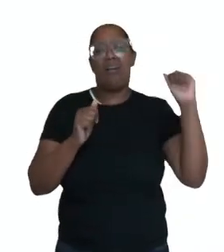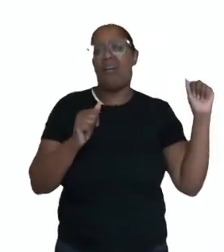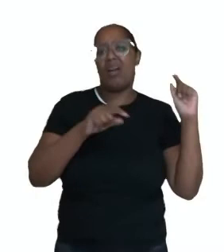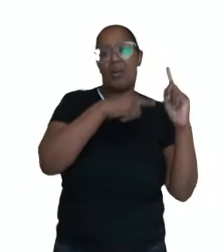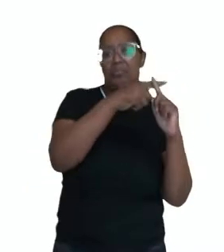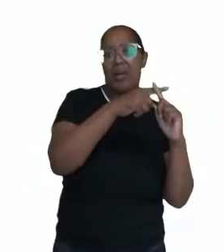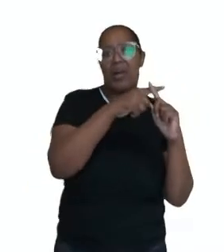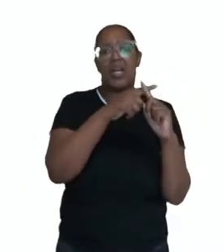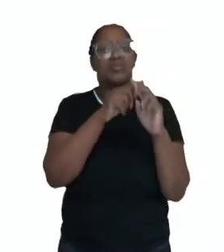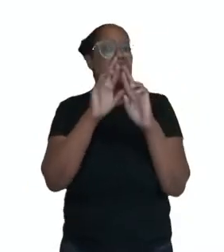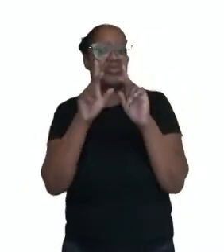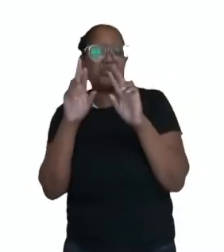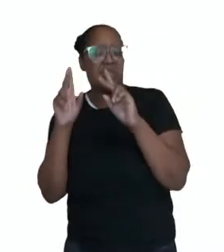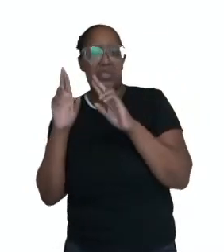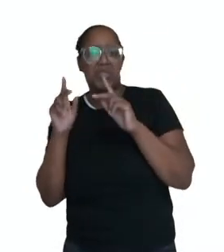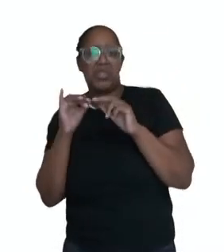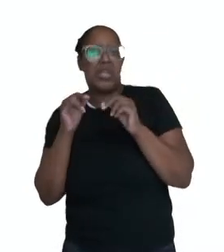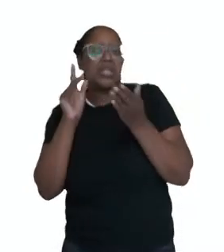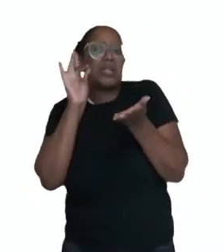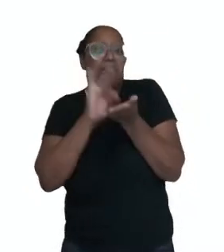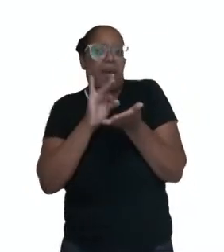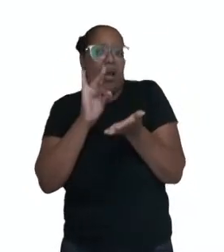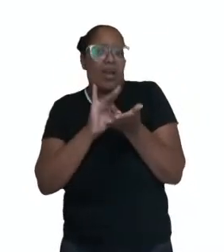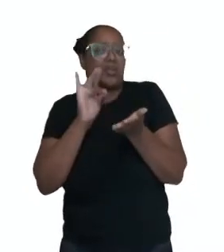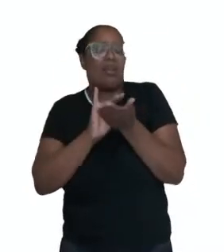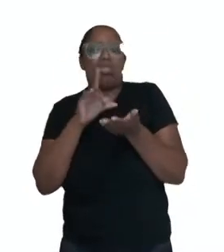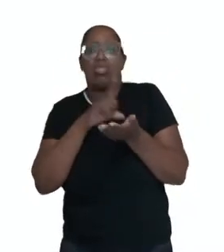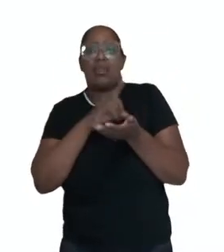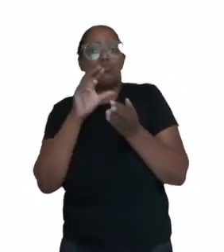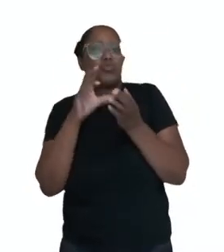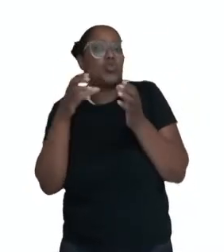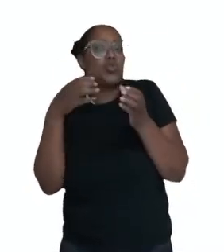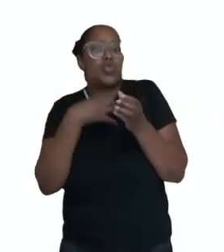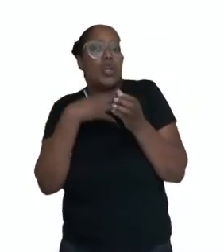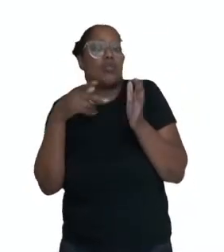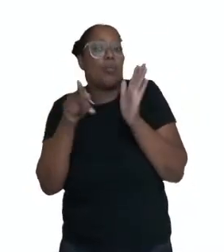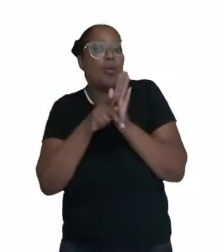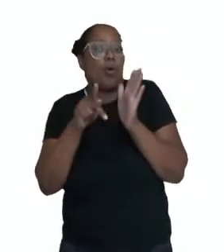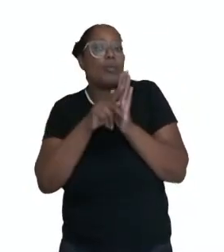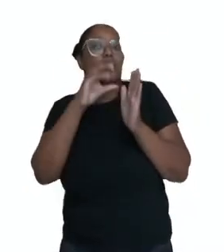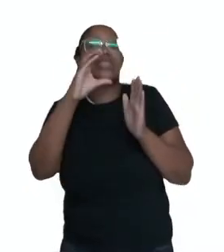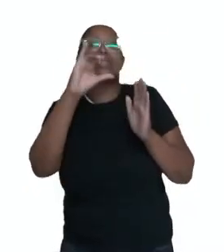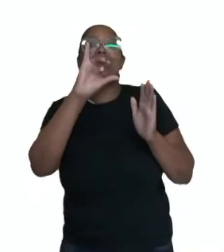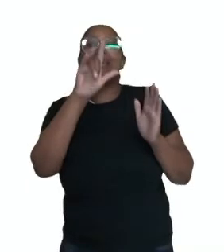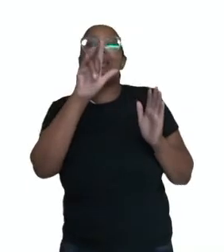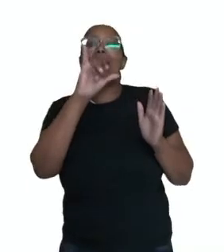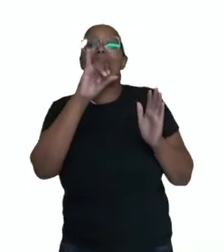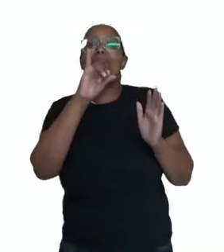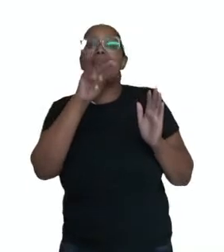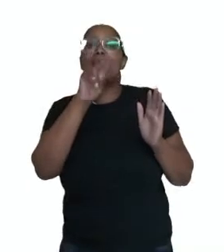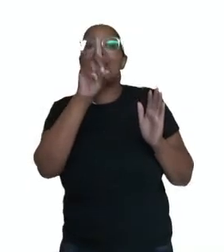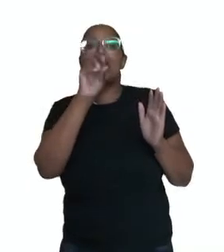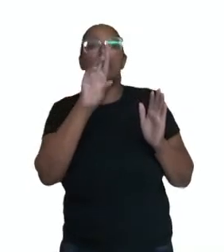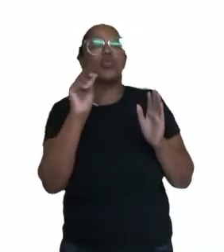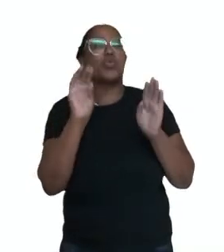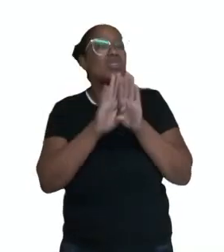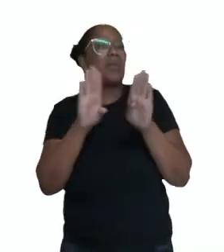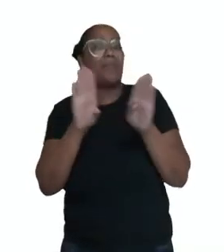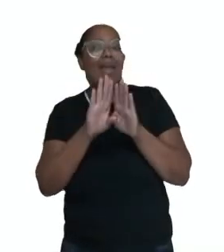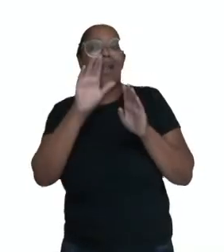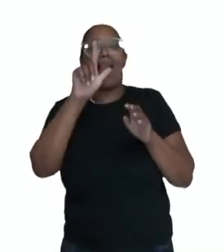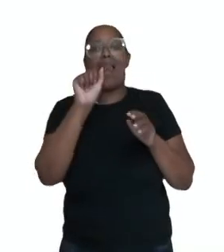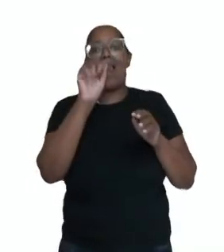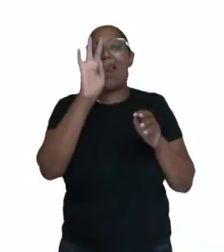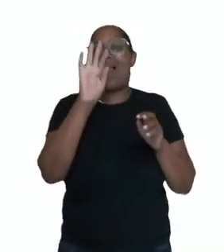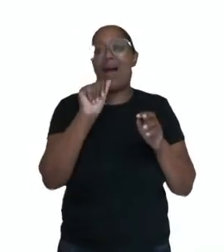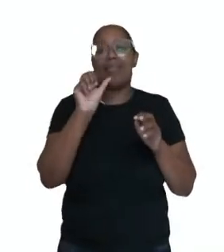assim sucessivamente. As pilhas têm um formato exatamente cilíndrico. As latas, modo geral, né,